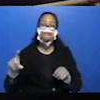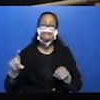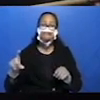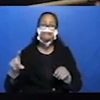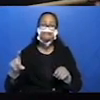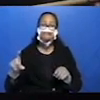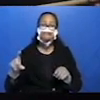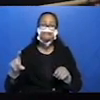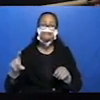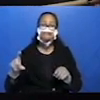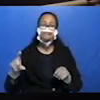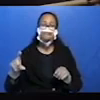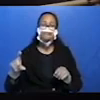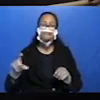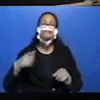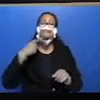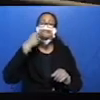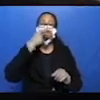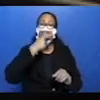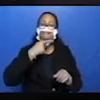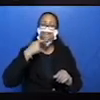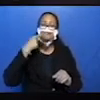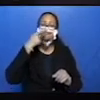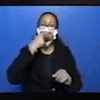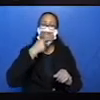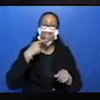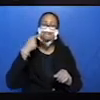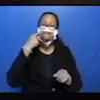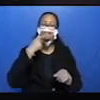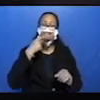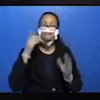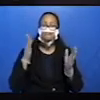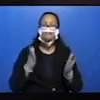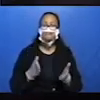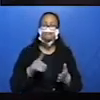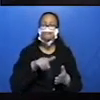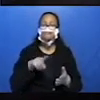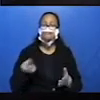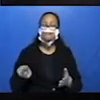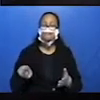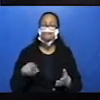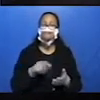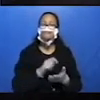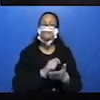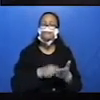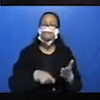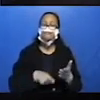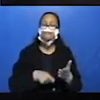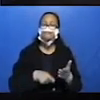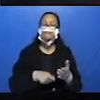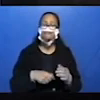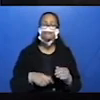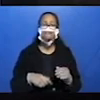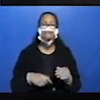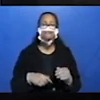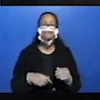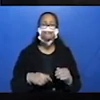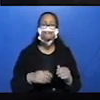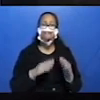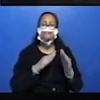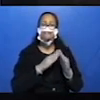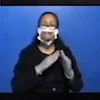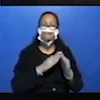lembrou? Glicose. Então, agora vocês preencham as próximas. Em casa, assinale